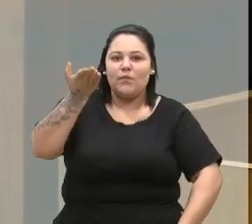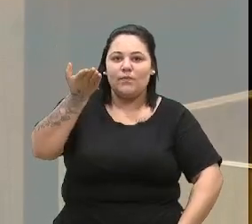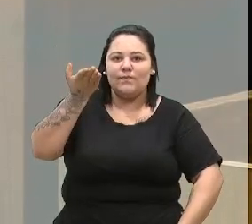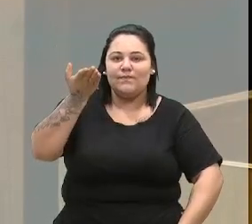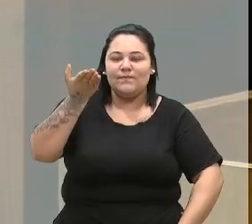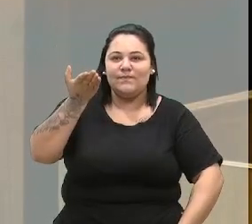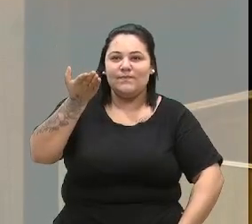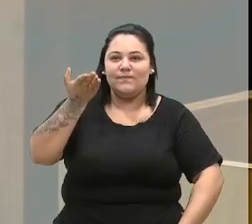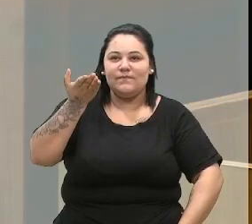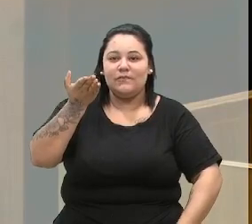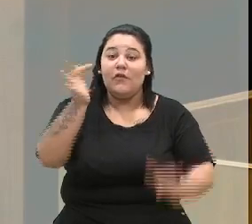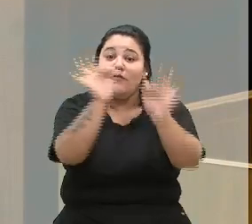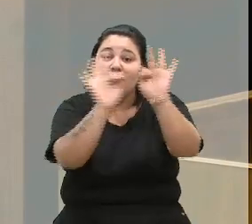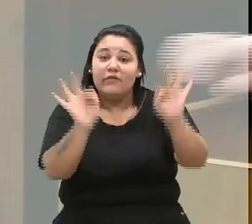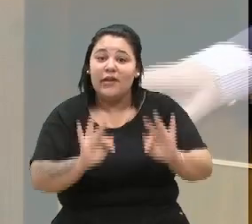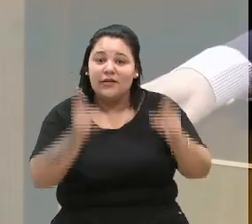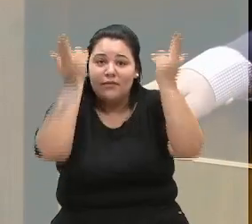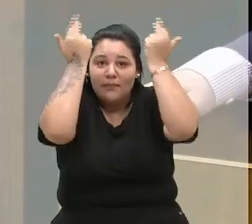Feliz Páscoa, então.